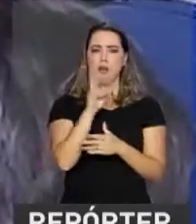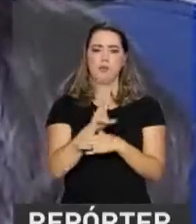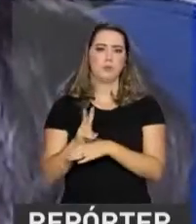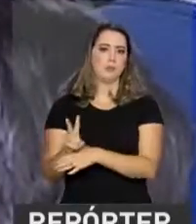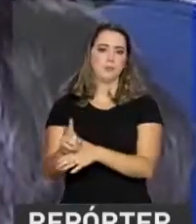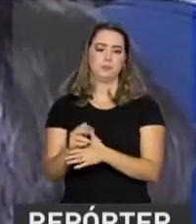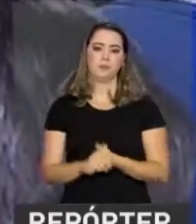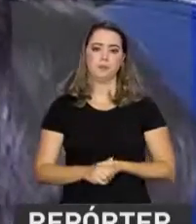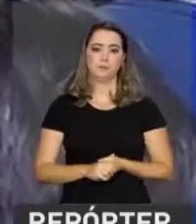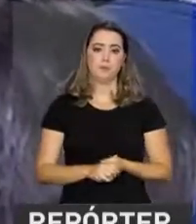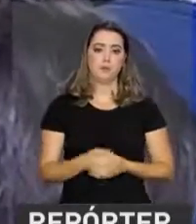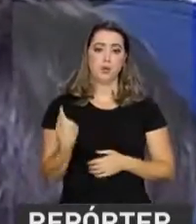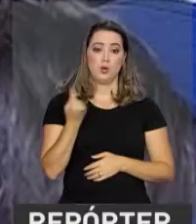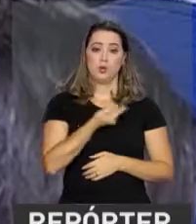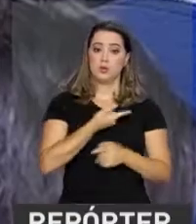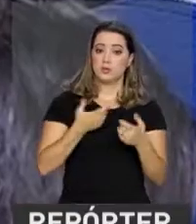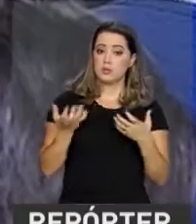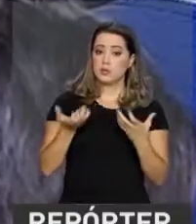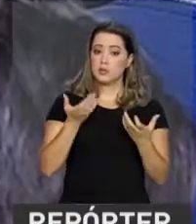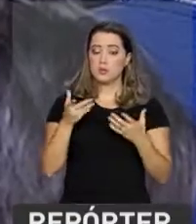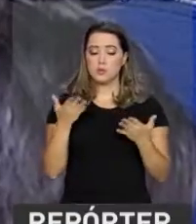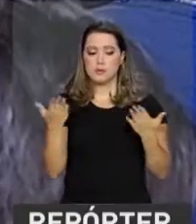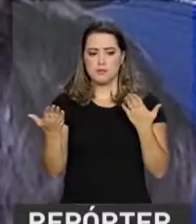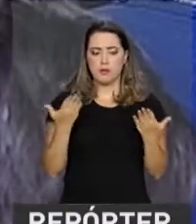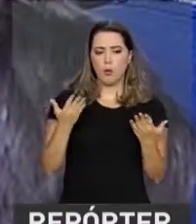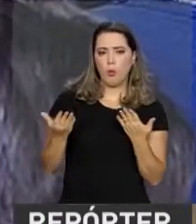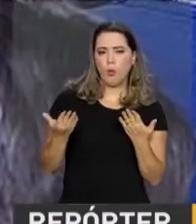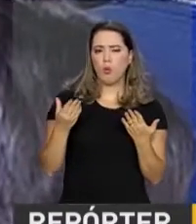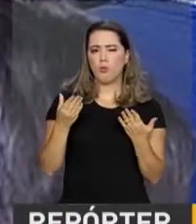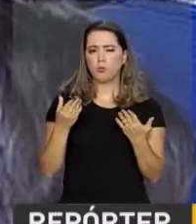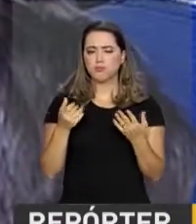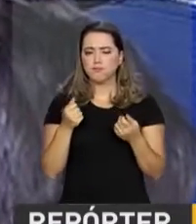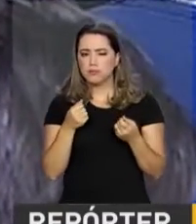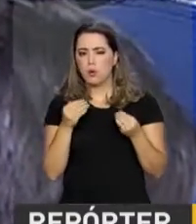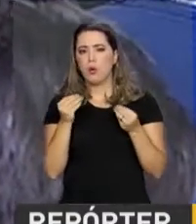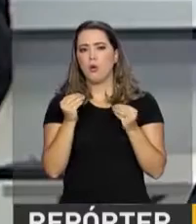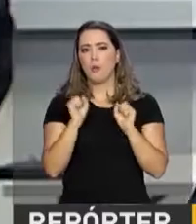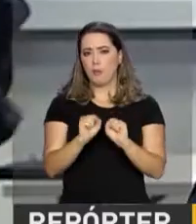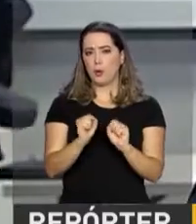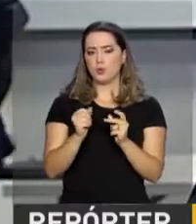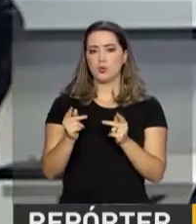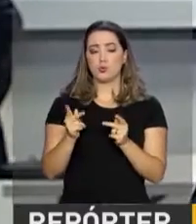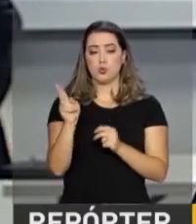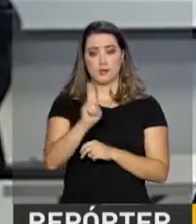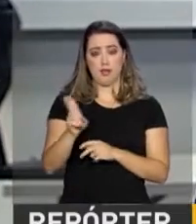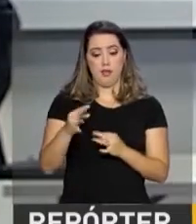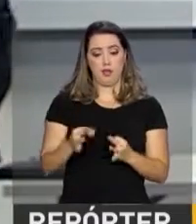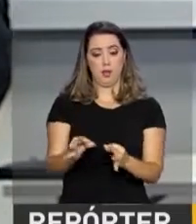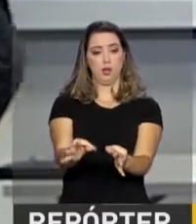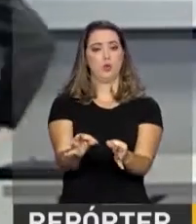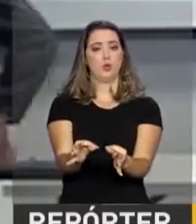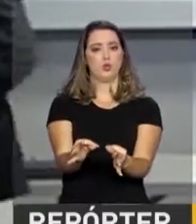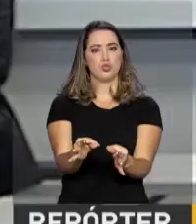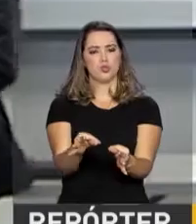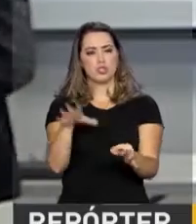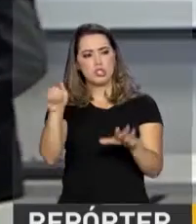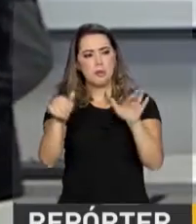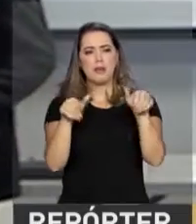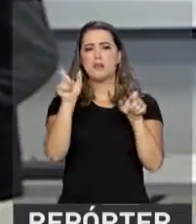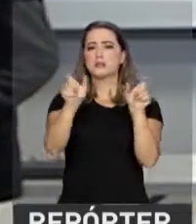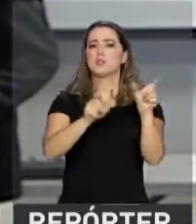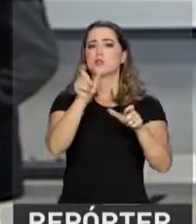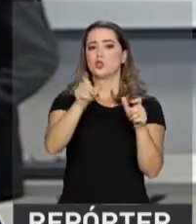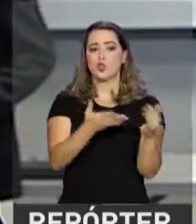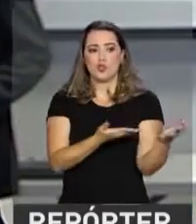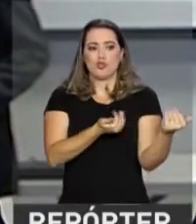tentativa de mapear as possibilidade é com o uso da tecnologia chamar a capacidade intelectual do país é do da